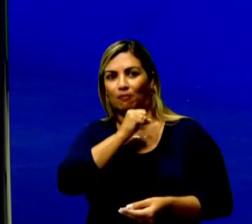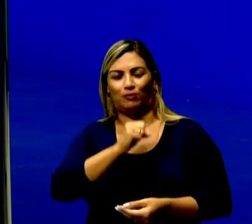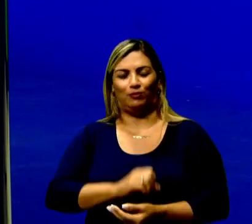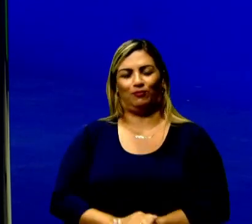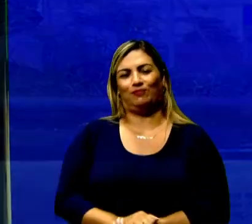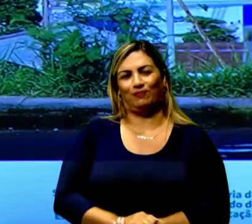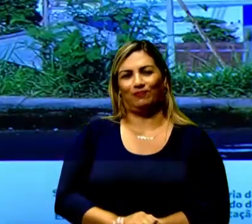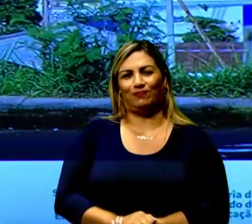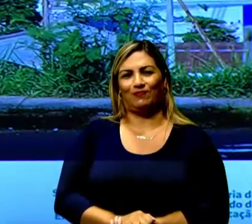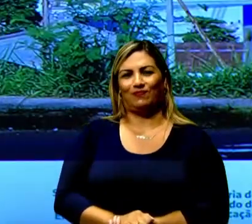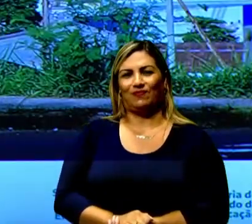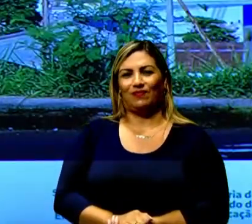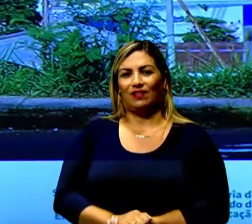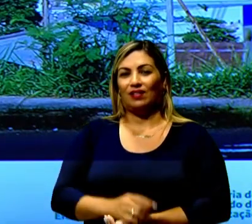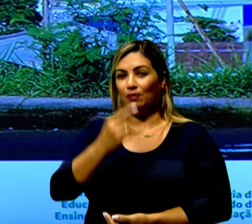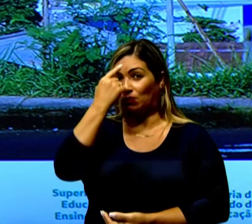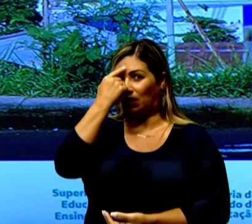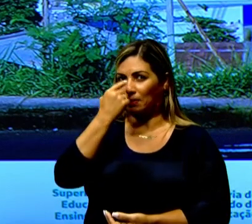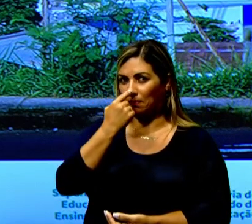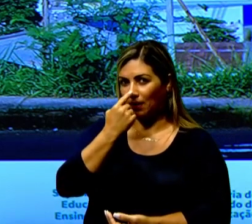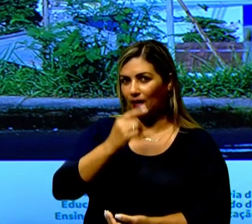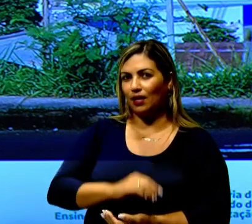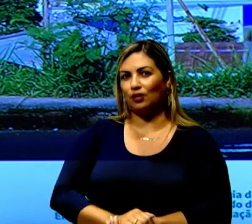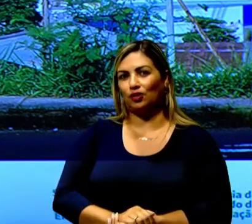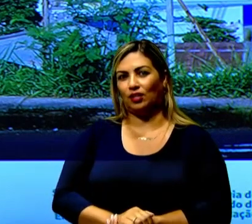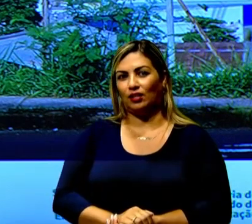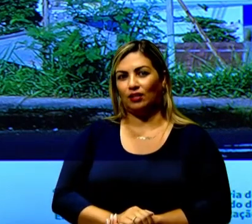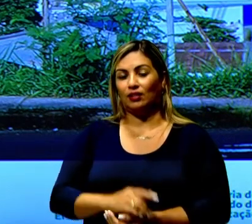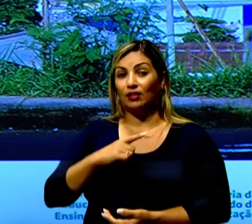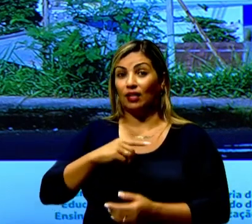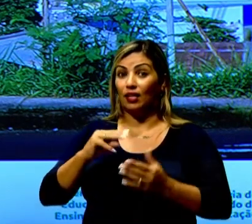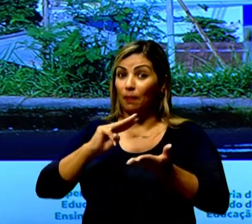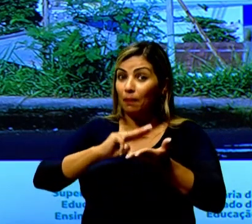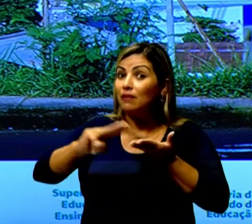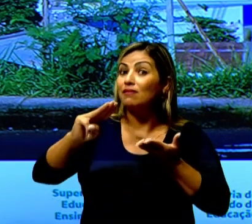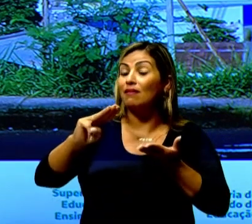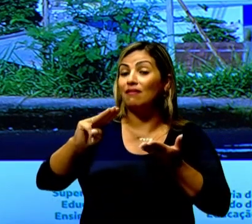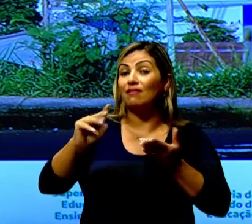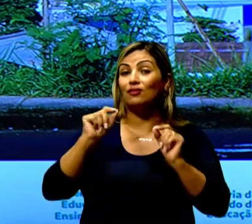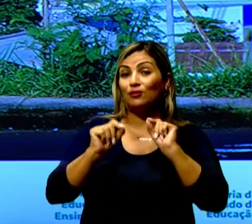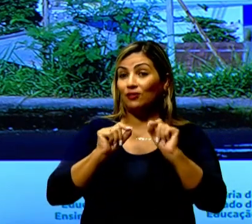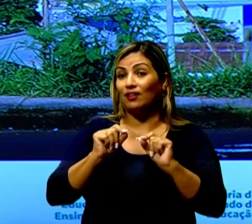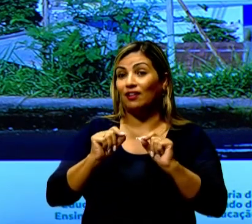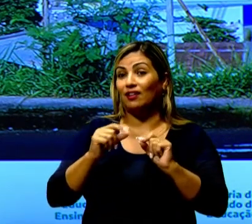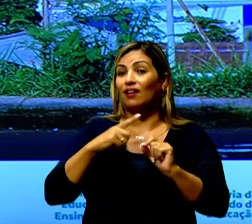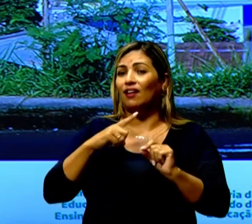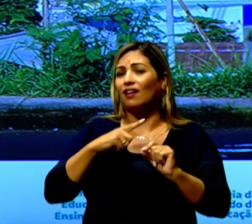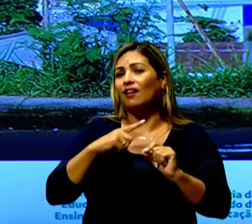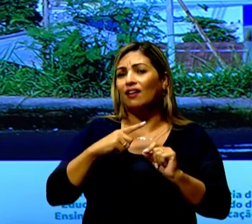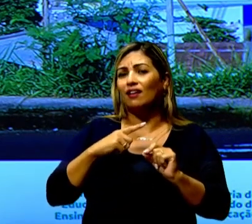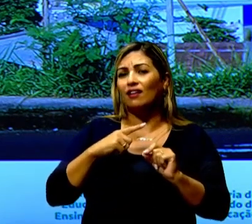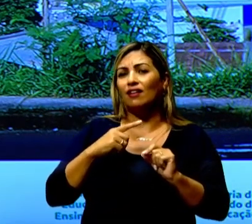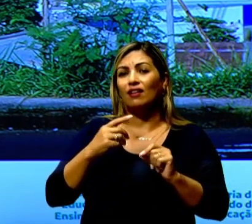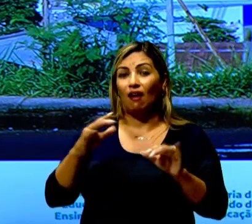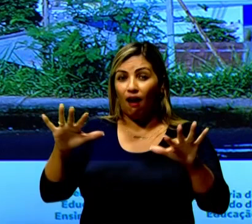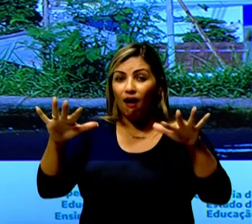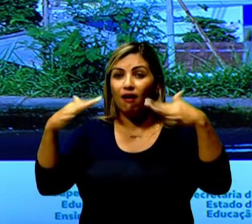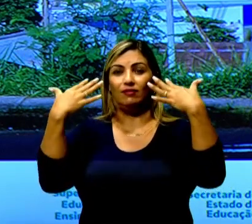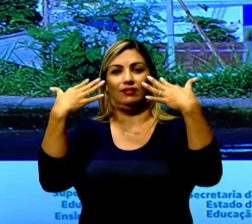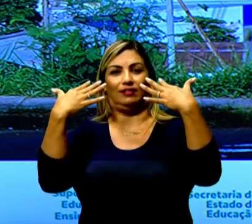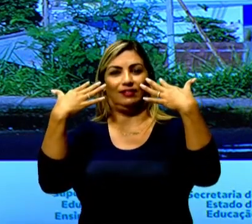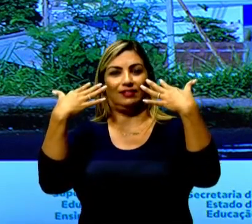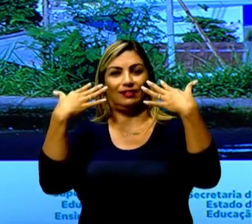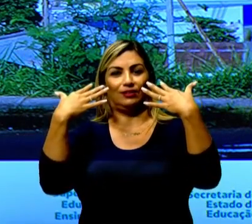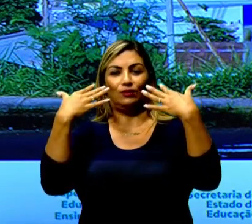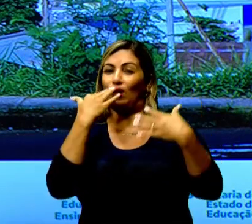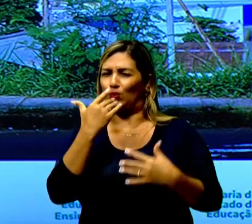nós temos aqui a imagem nós temos o apelo é o apelo que é que de uma certa forma que vai chamar